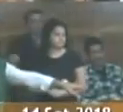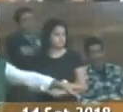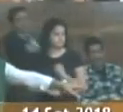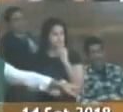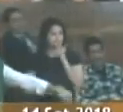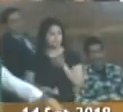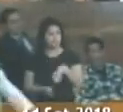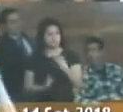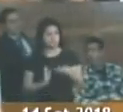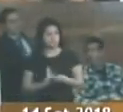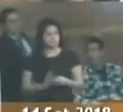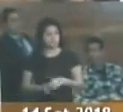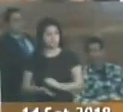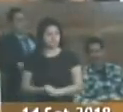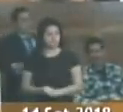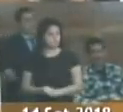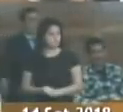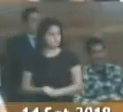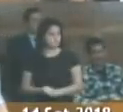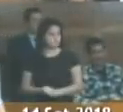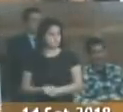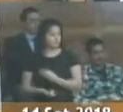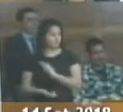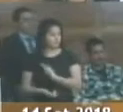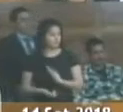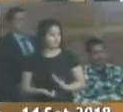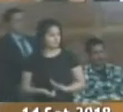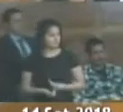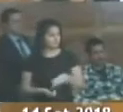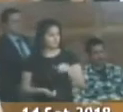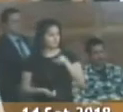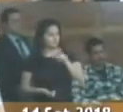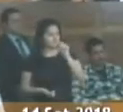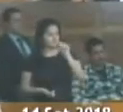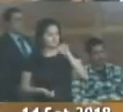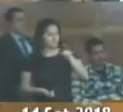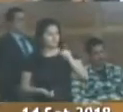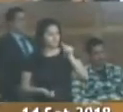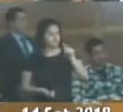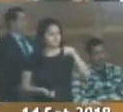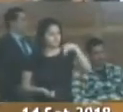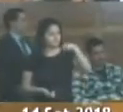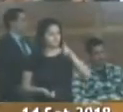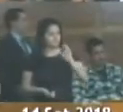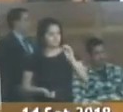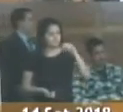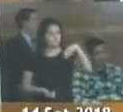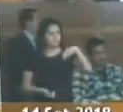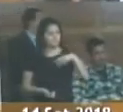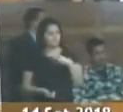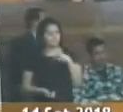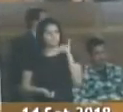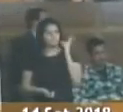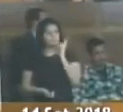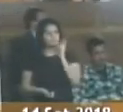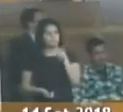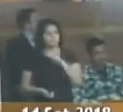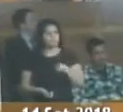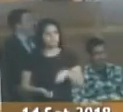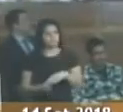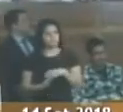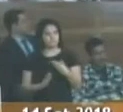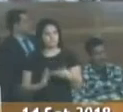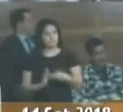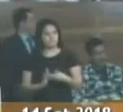Boa tarde a todos, ao nosso deputado Lazzaroni, ao nosso presidente da Casa, José Augusto, cumprimento à mesa e a todos